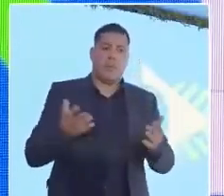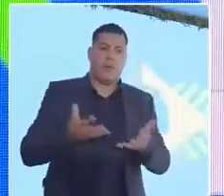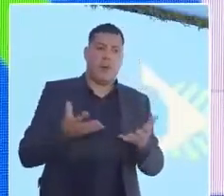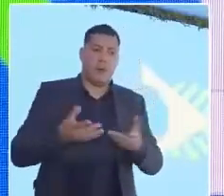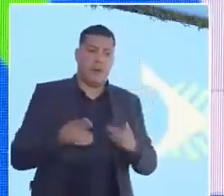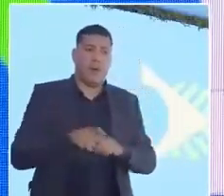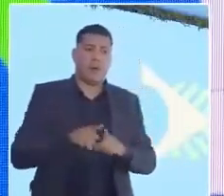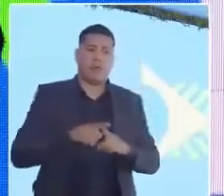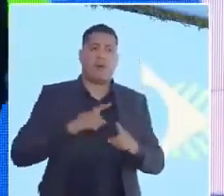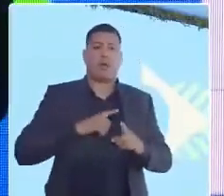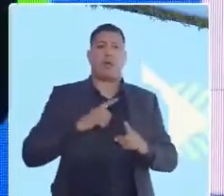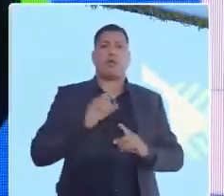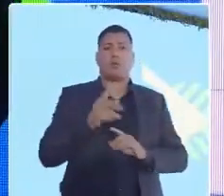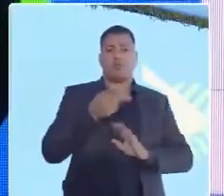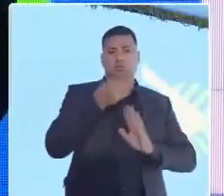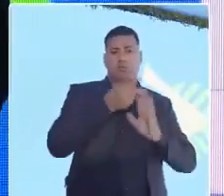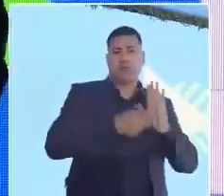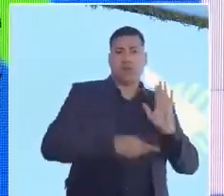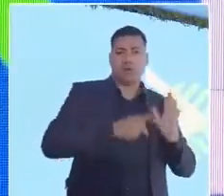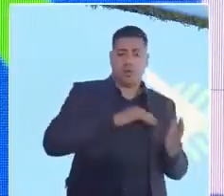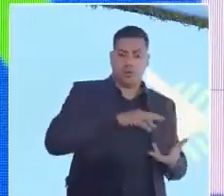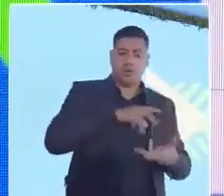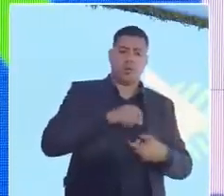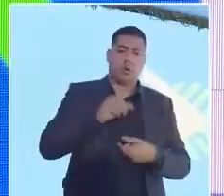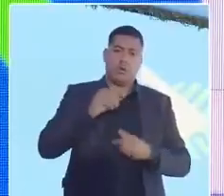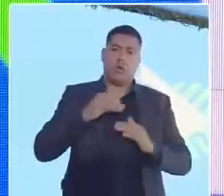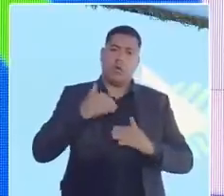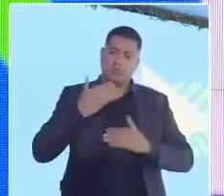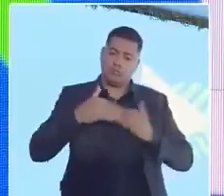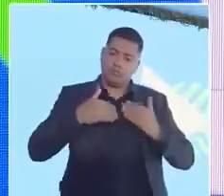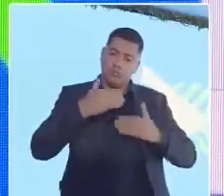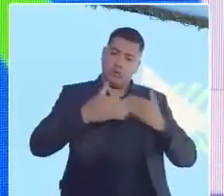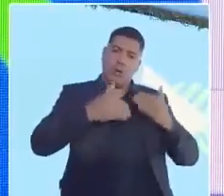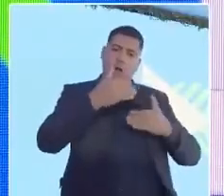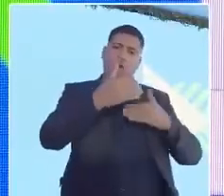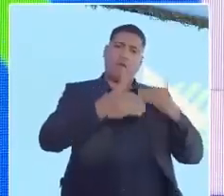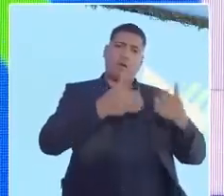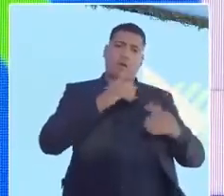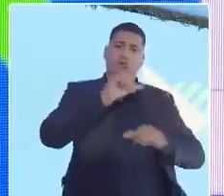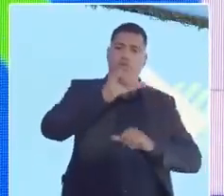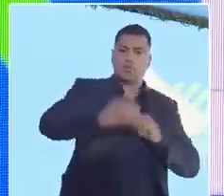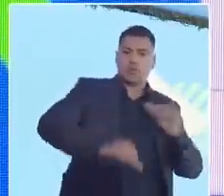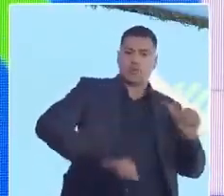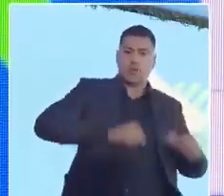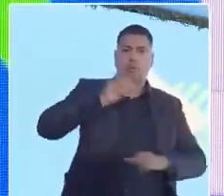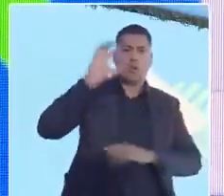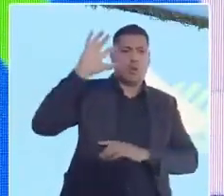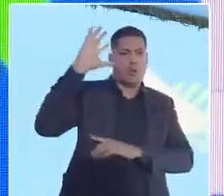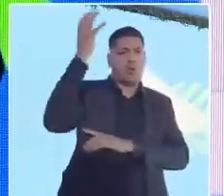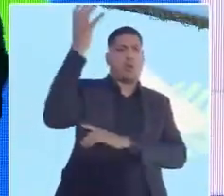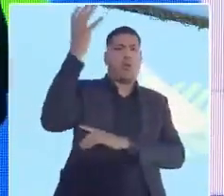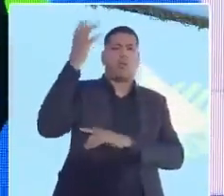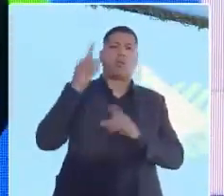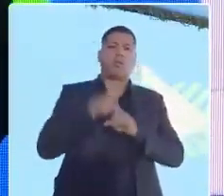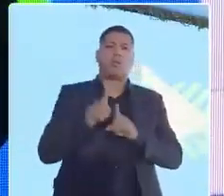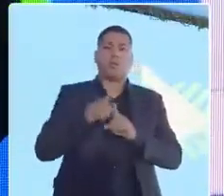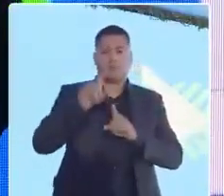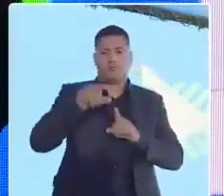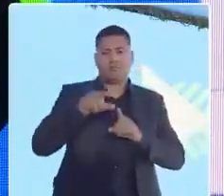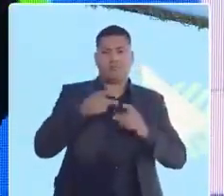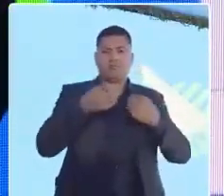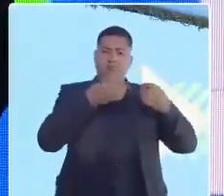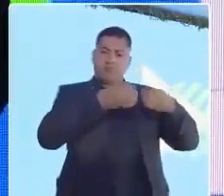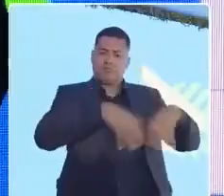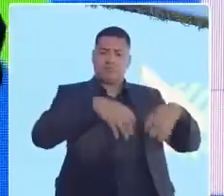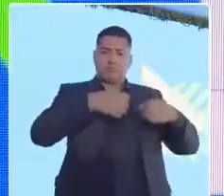problema global que é é o avanço das mudanças climáticas e o seu impacto em cada um dos Estados em